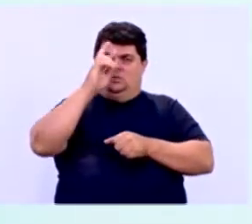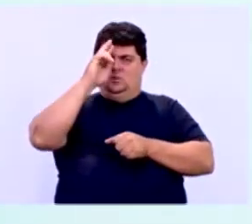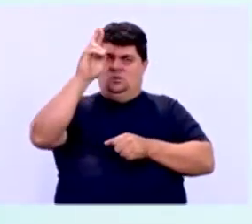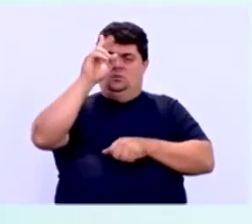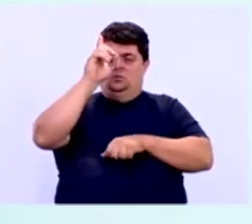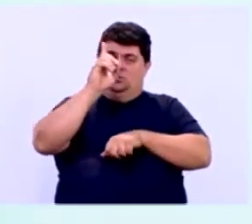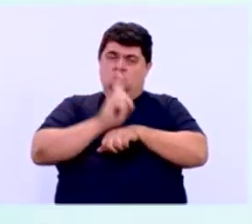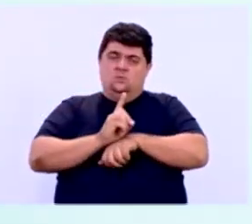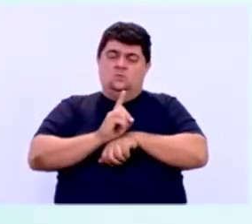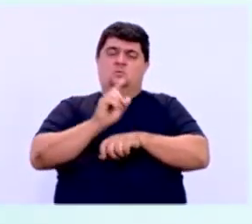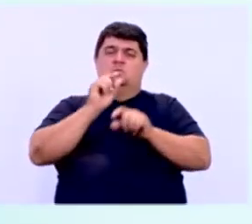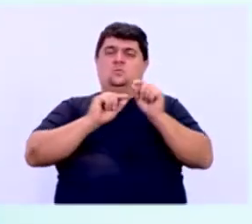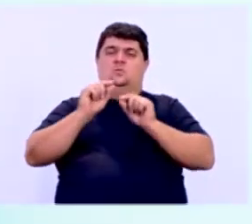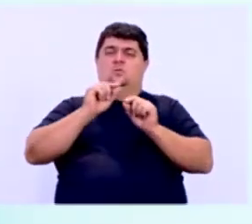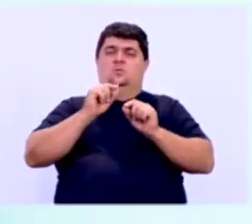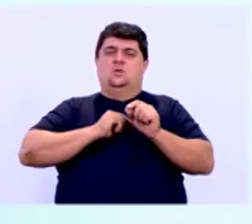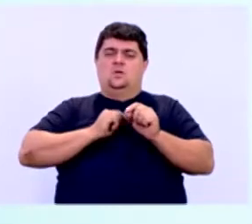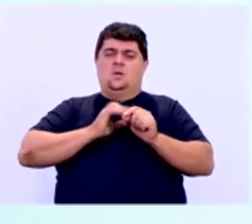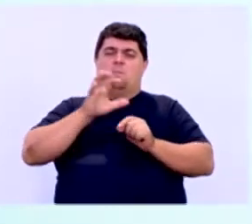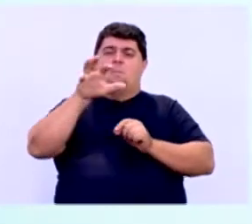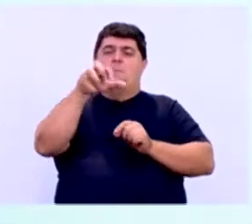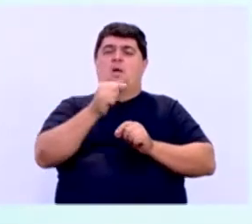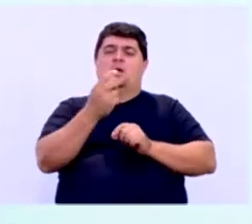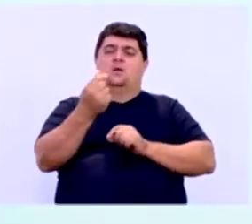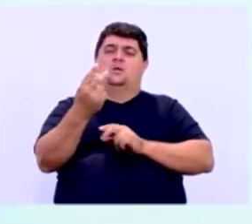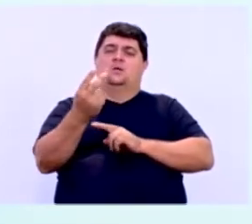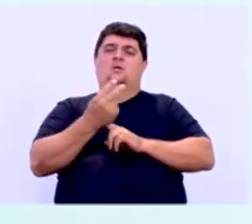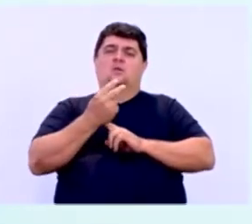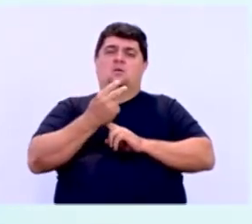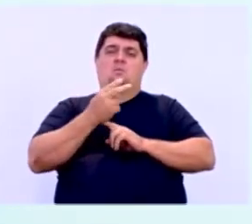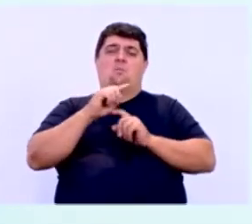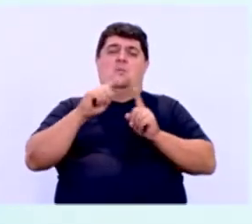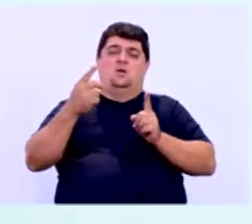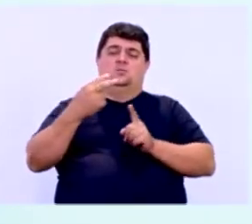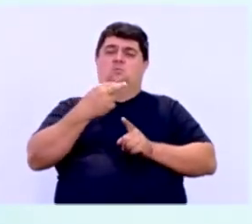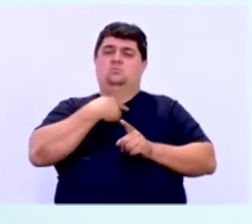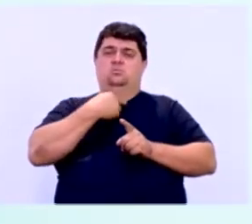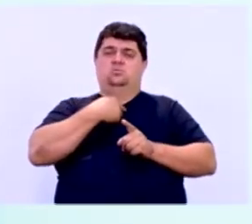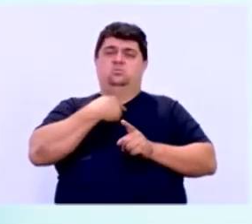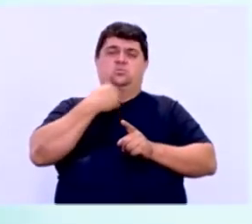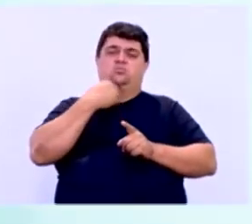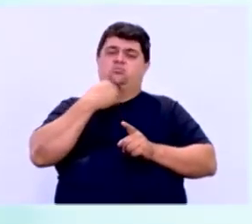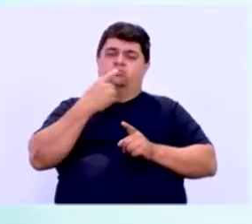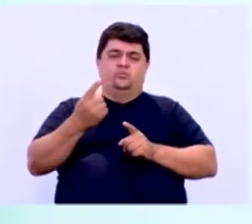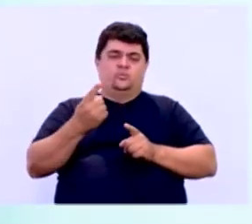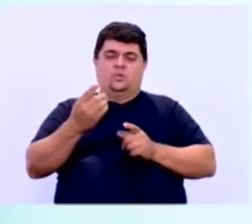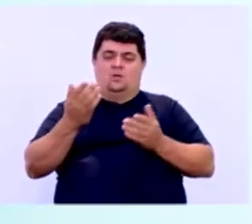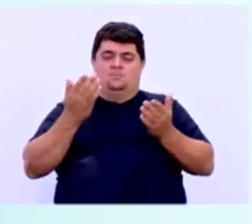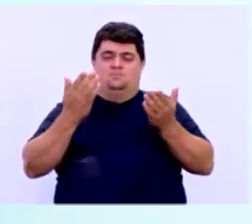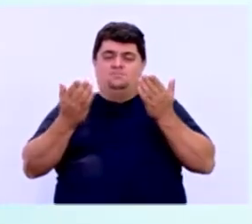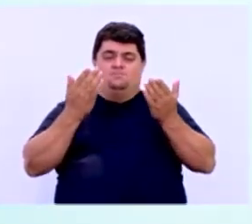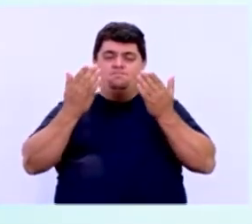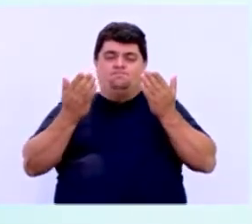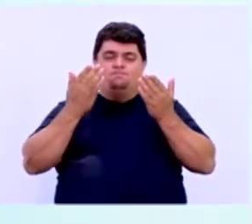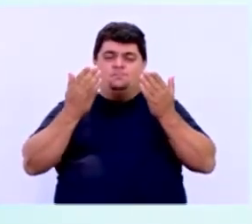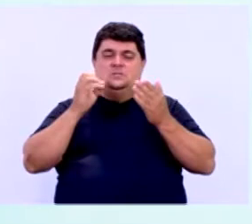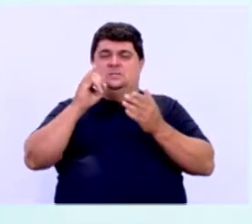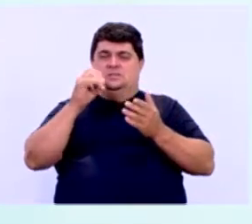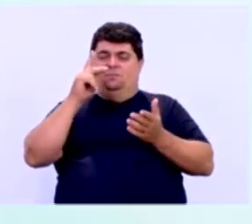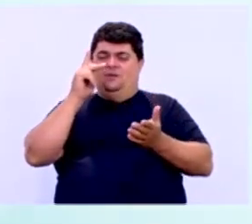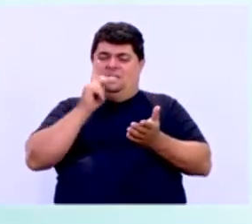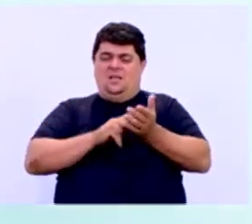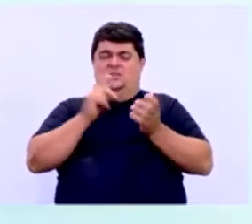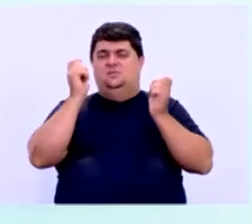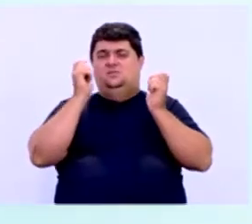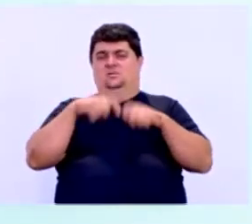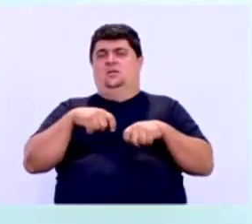da organização, eles buscam recursos sem poder analisar, sem poder ponderar se realmente é